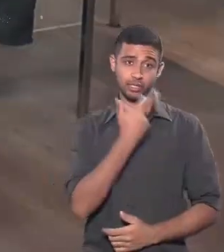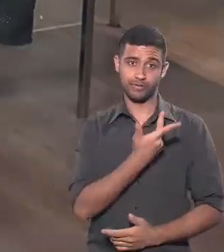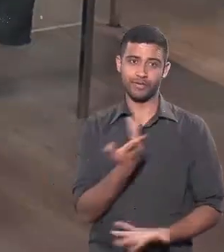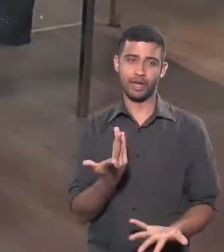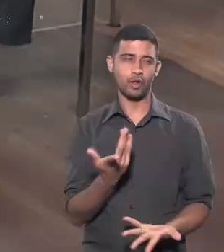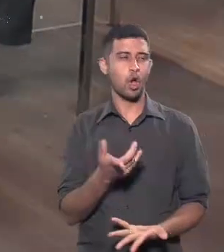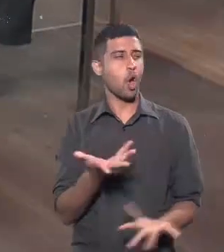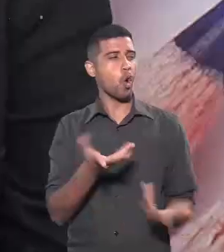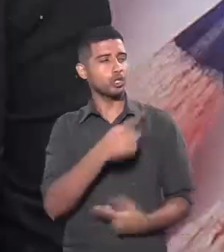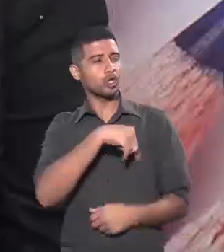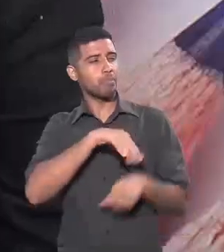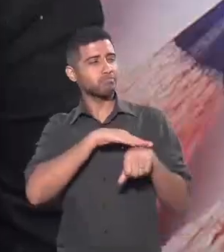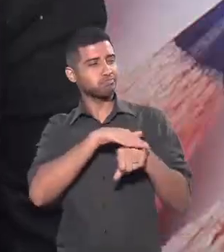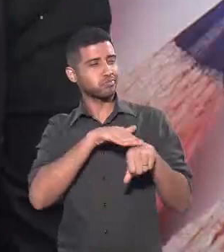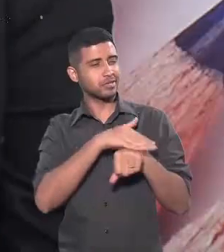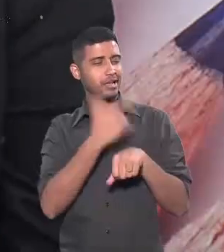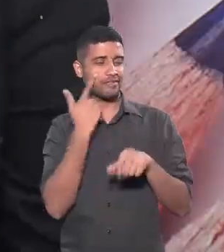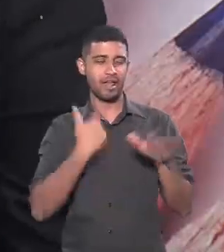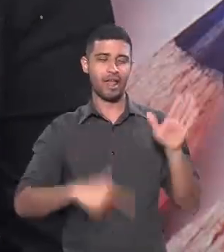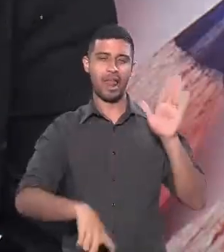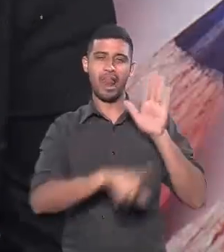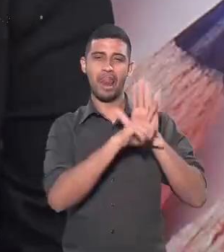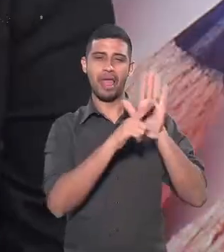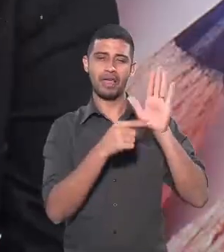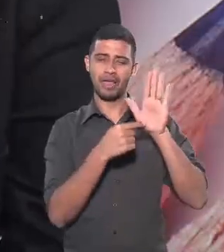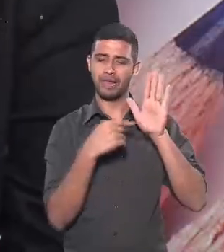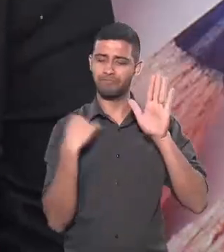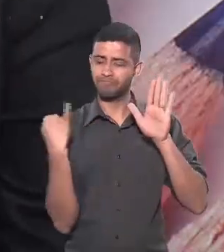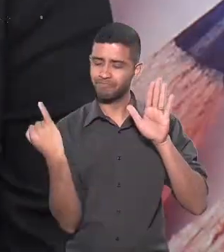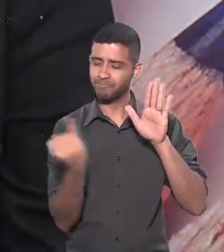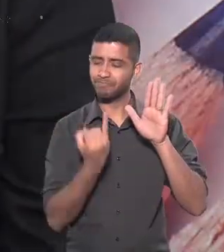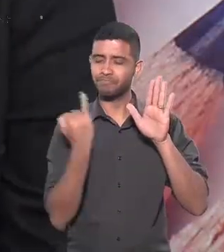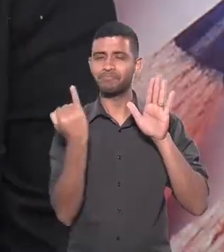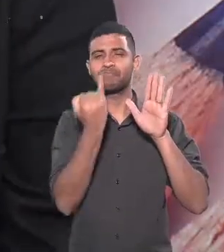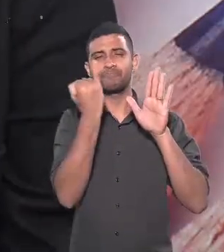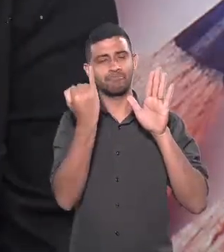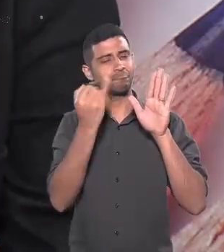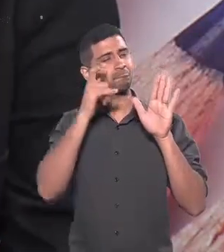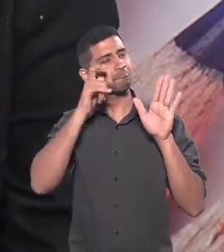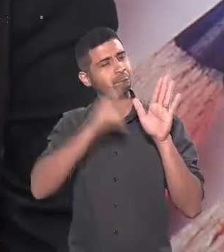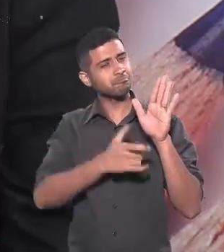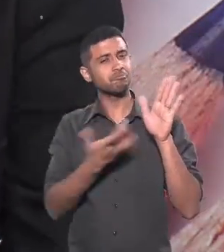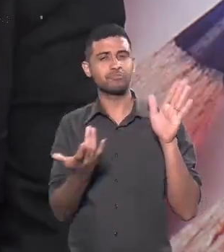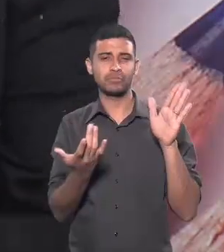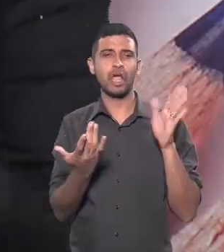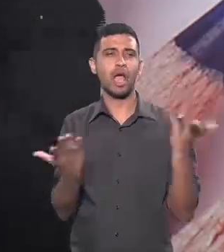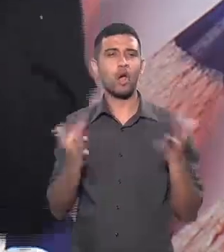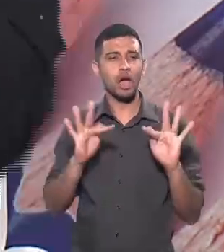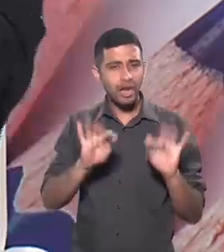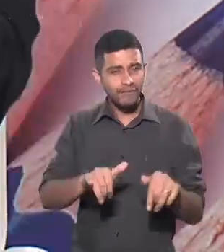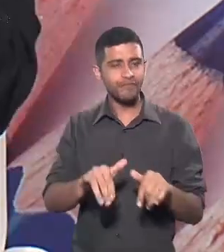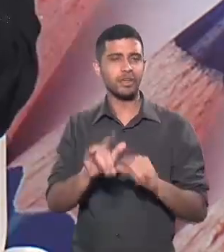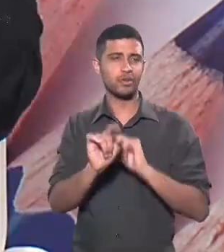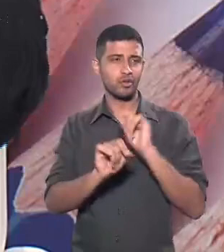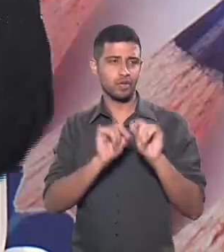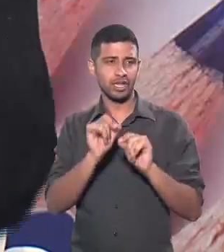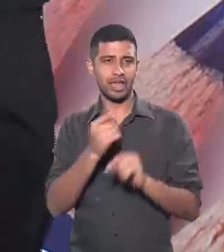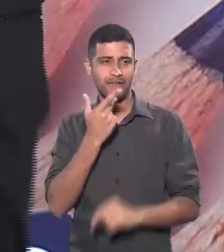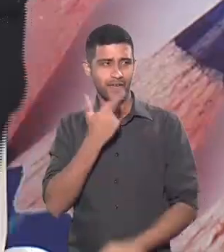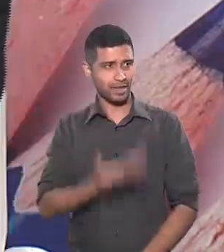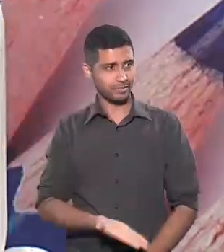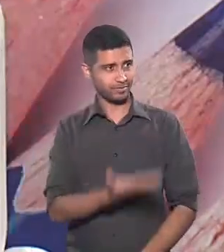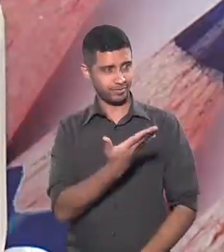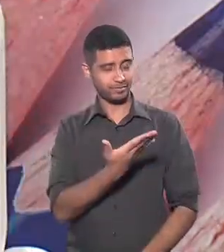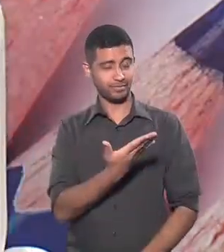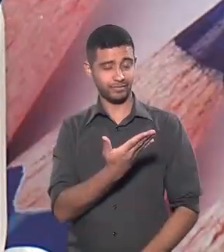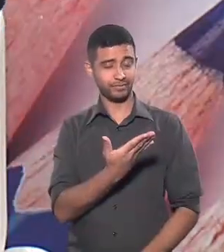vocês falaram, por esse papo que a gente está tendo aqui, a lei é muito importante, muito interessante. Eu queria finalizar